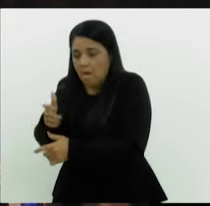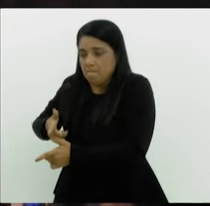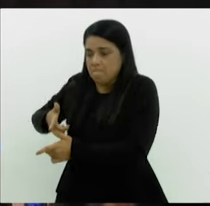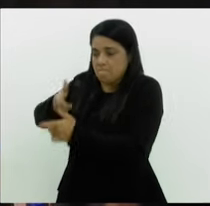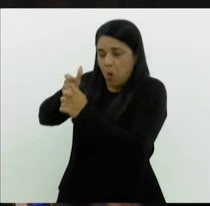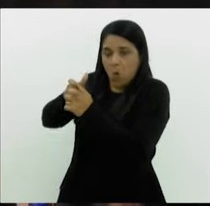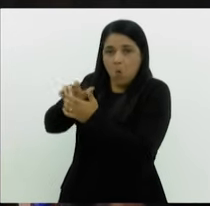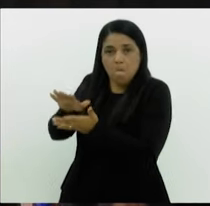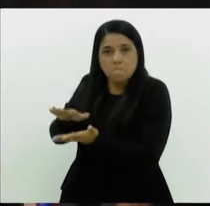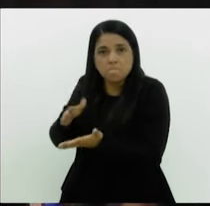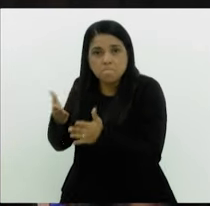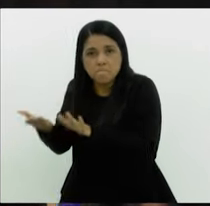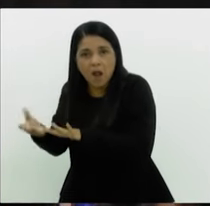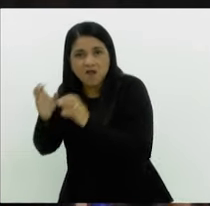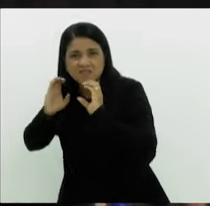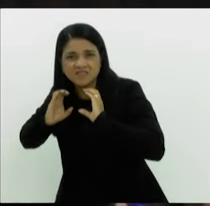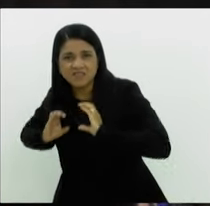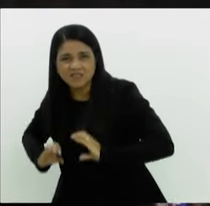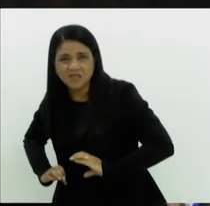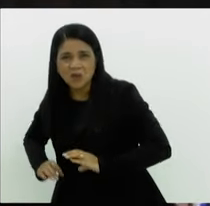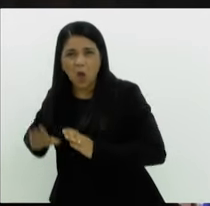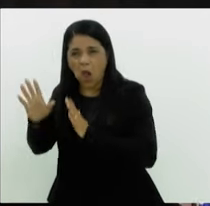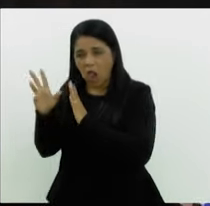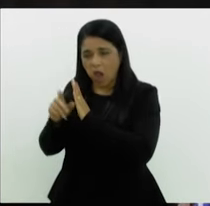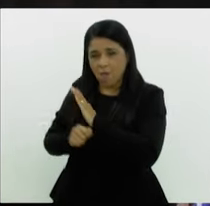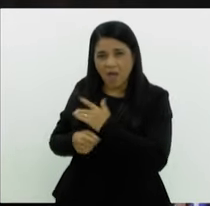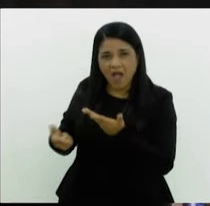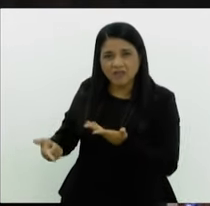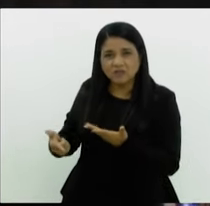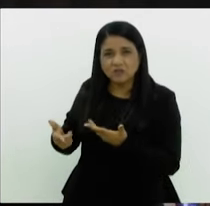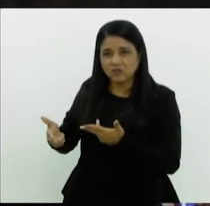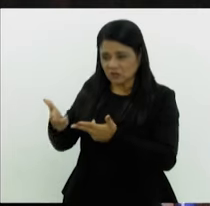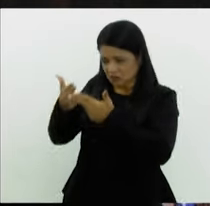são mortos, são assaltados, são